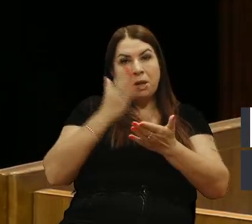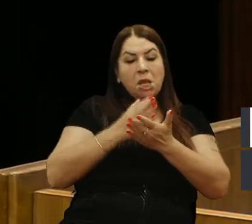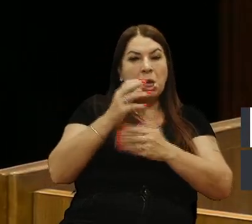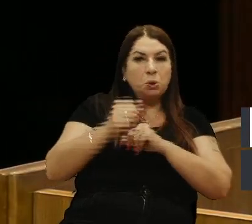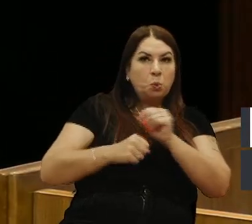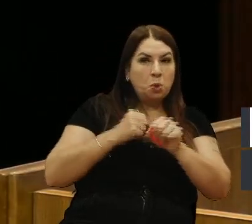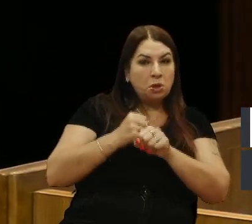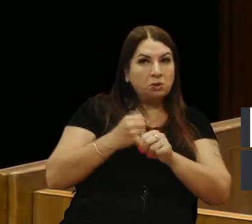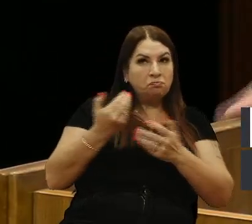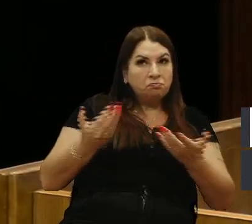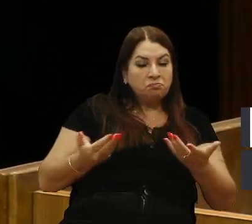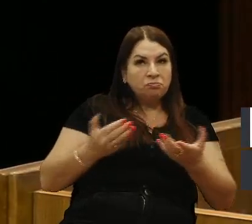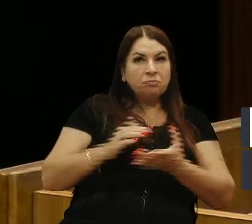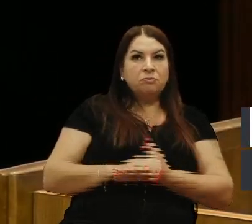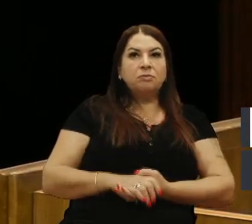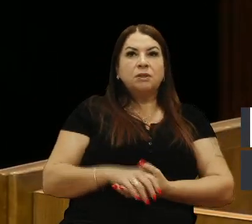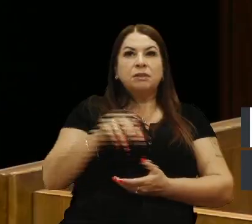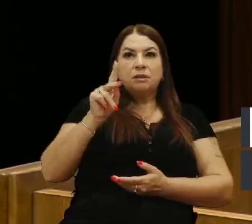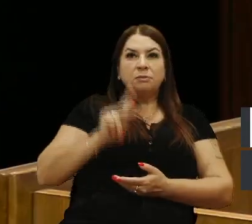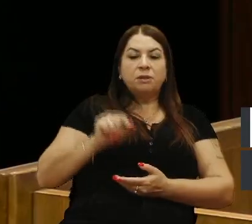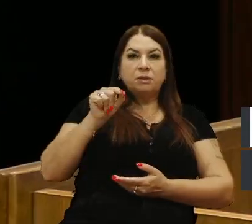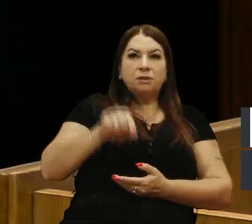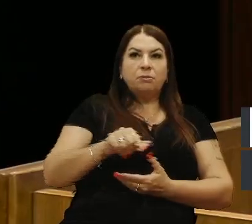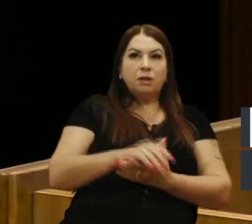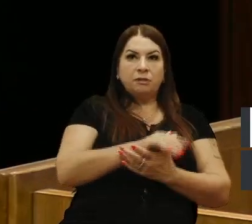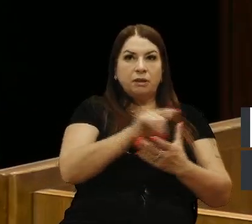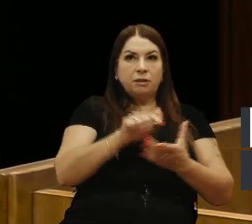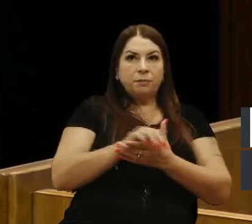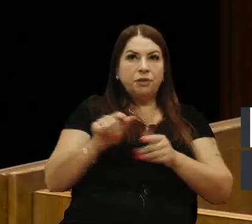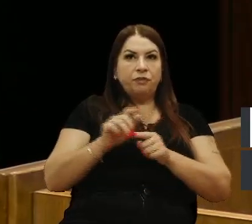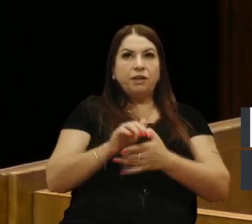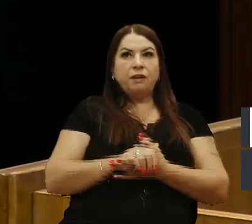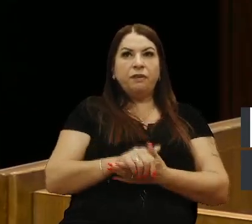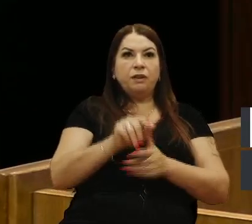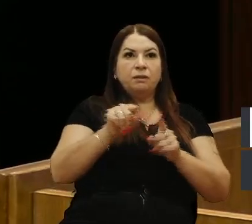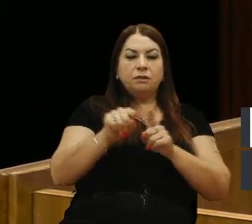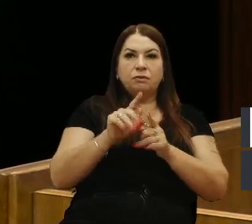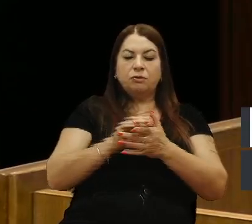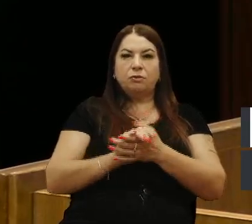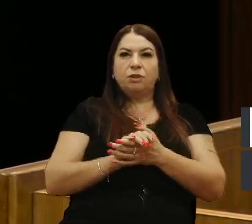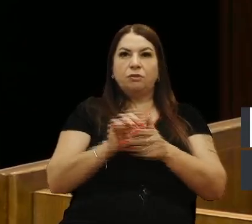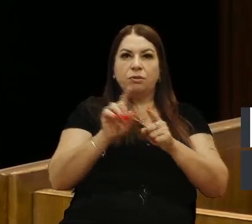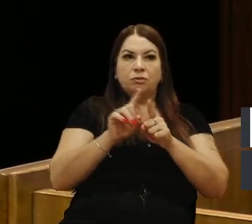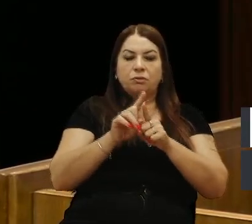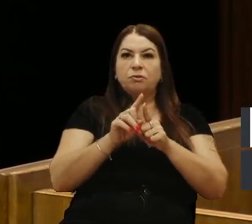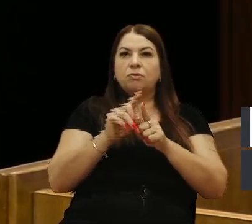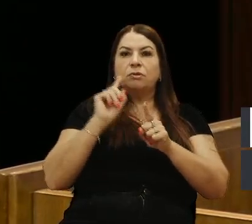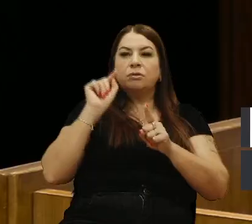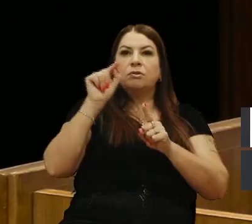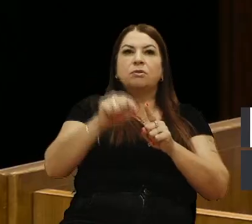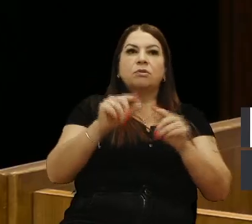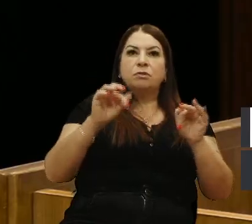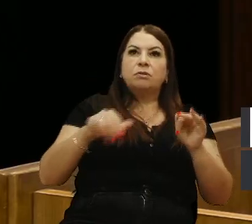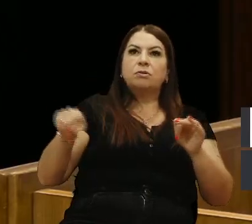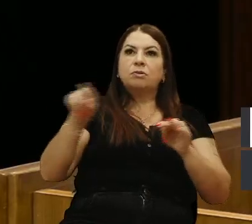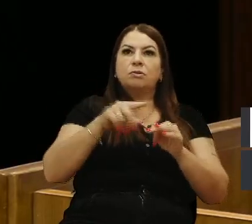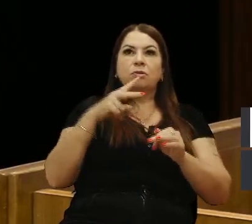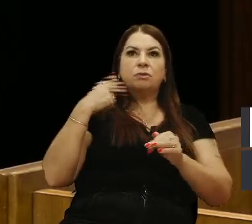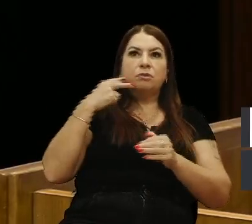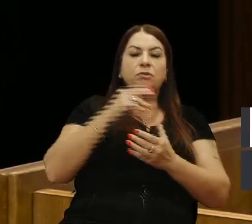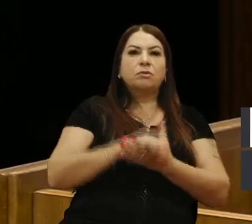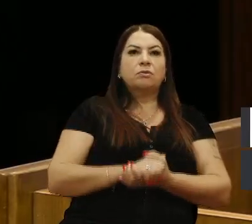ano. As pessoas não dizem isso, mas os pobres que se lasquem. E por fim, vereadora